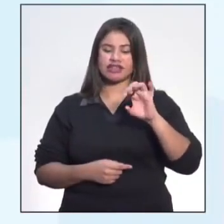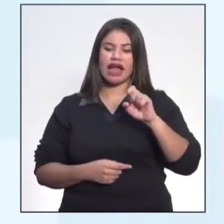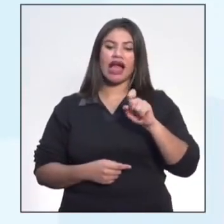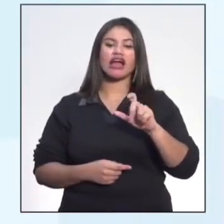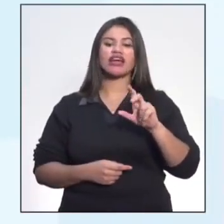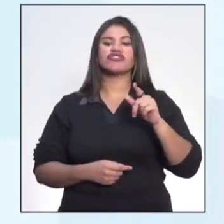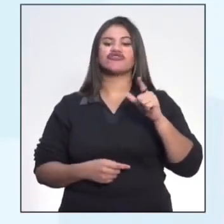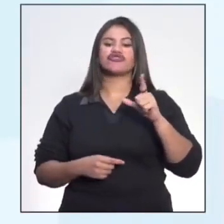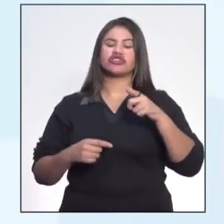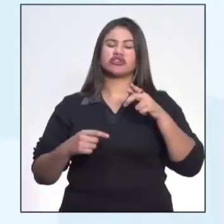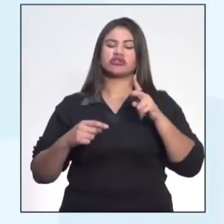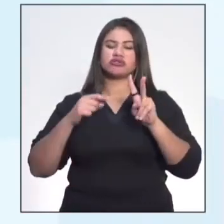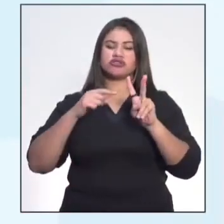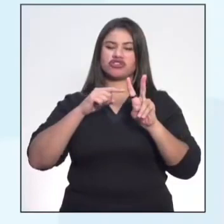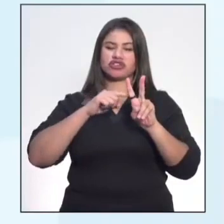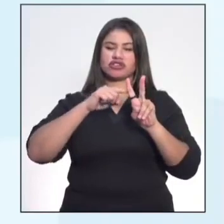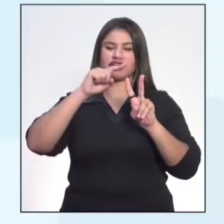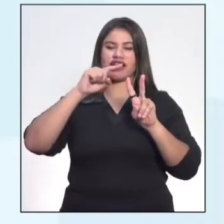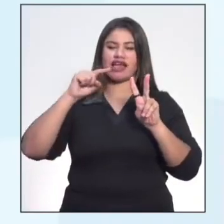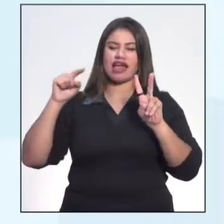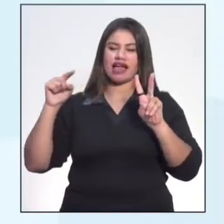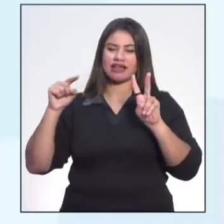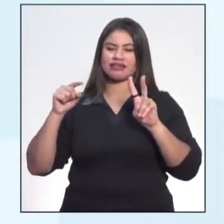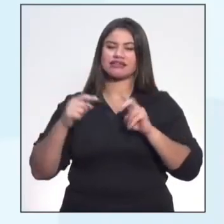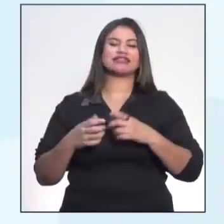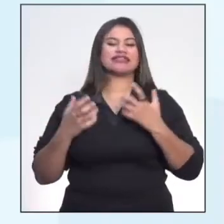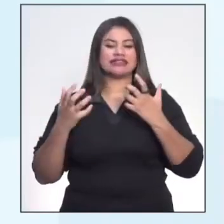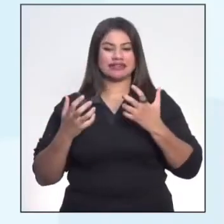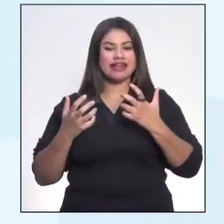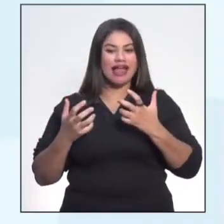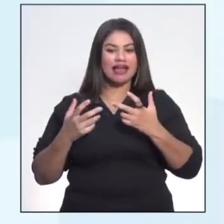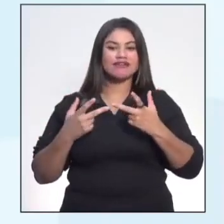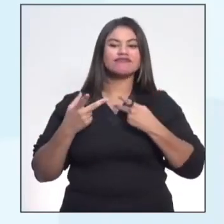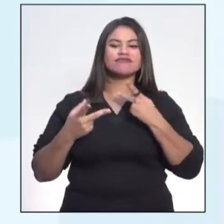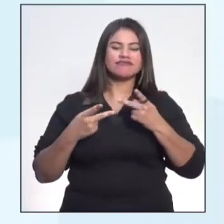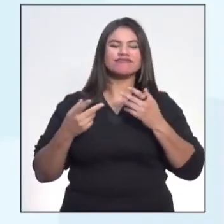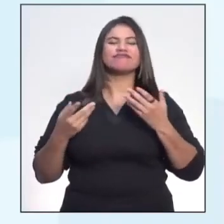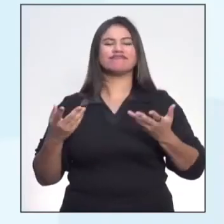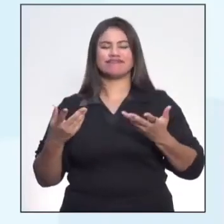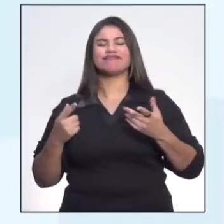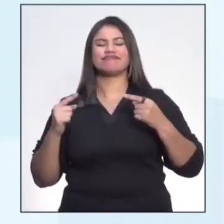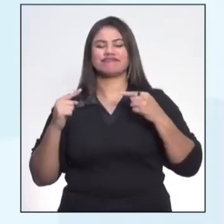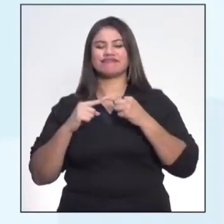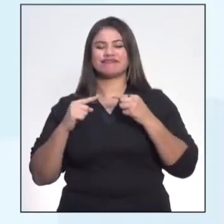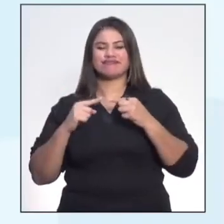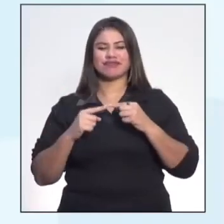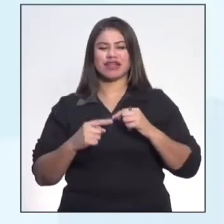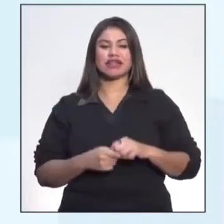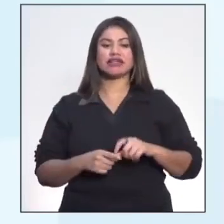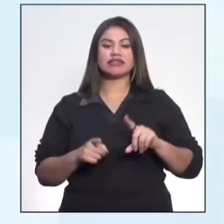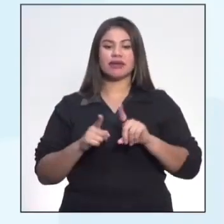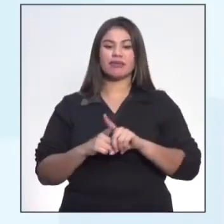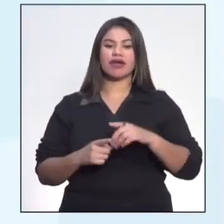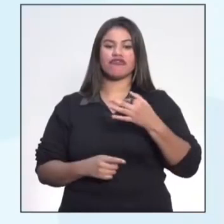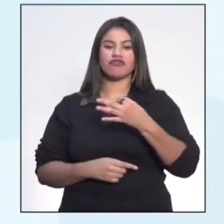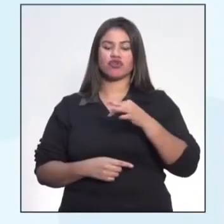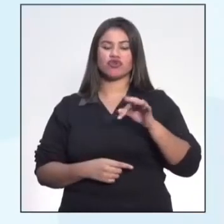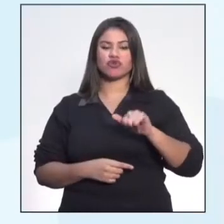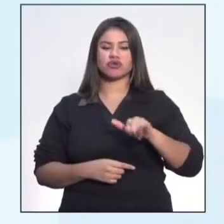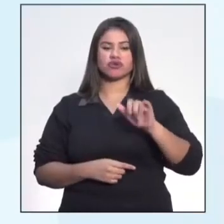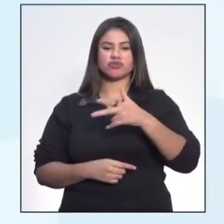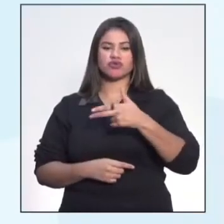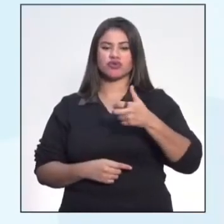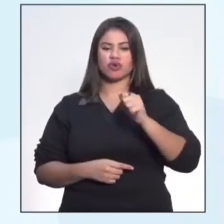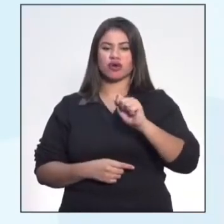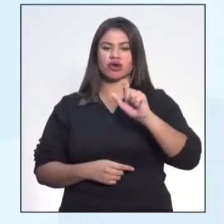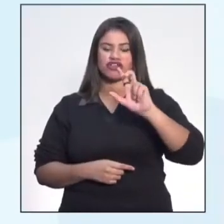tá bom? Os professores devem estar loucos para saber falar disso? É, a gente vai falar disso. Além disso, então, nessa aula, a gente falou das funções que são y